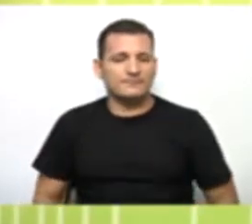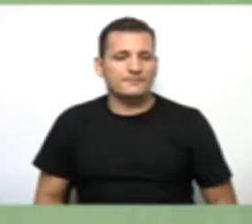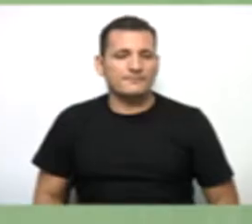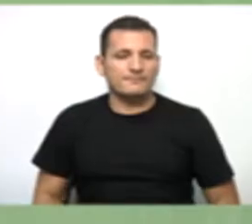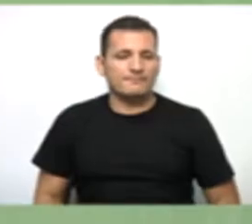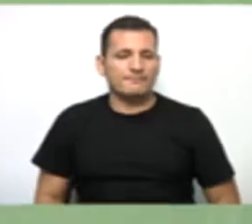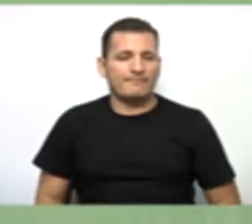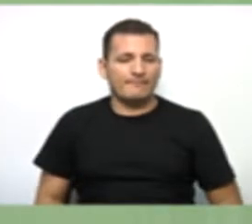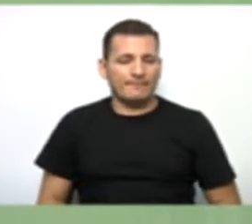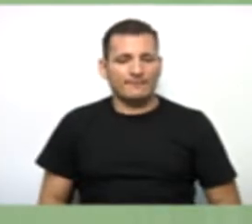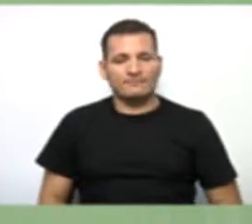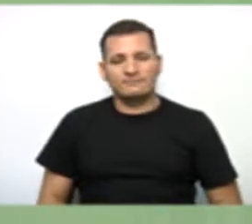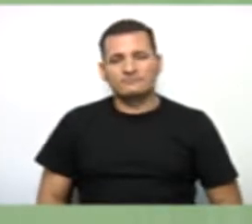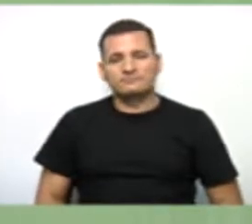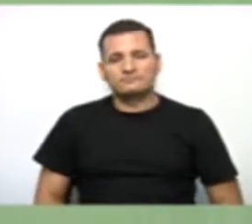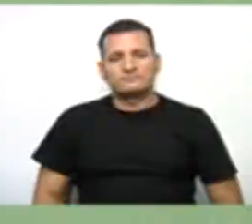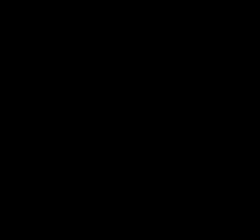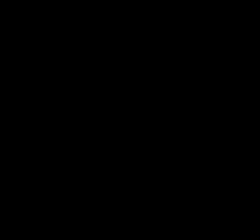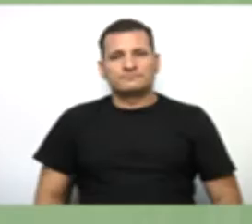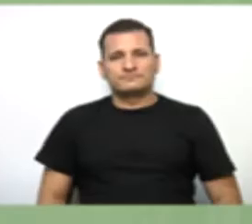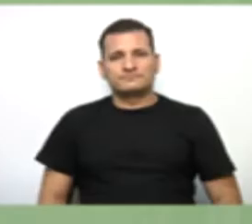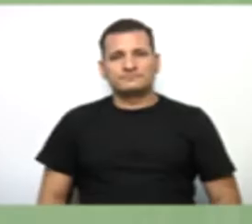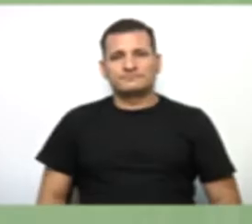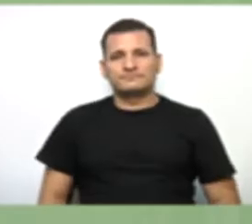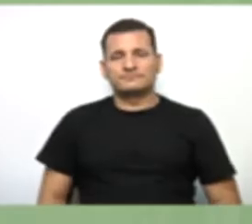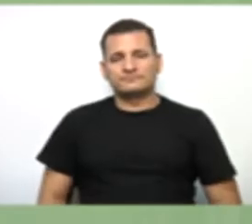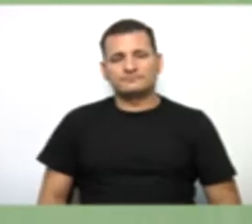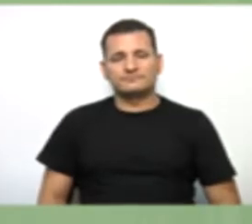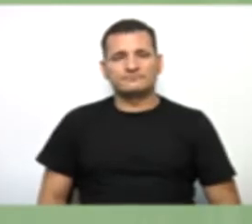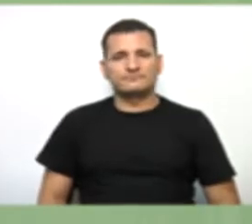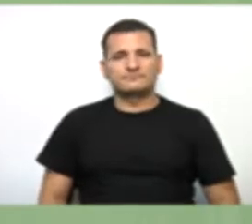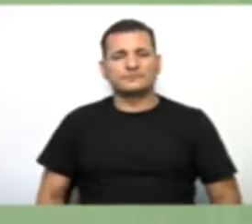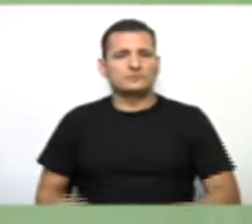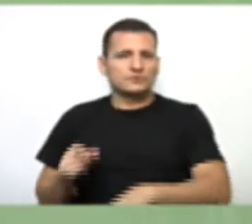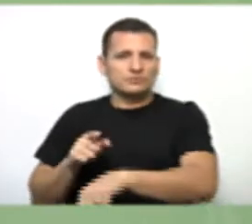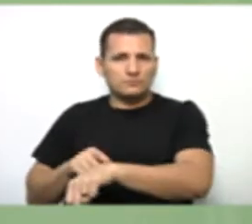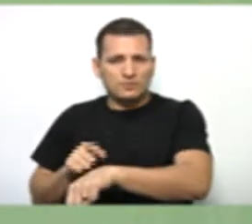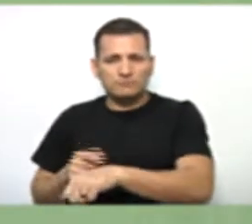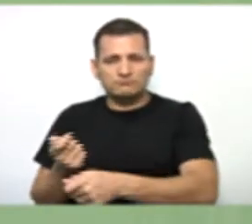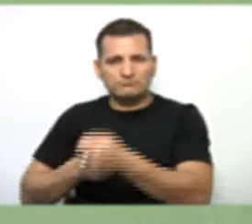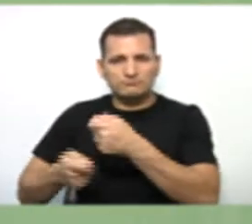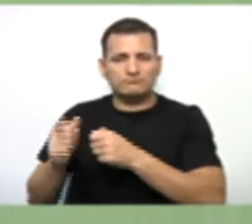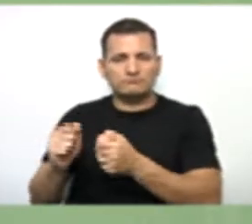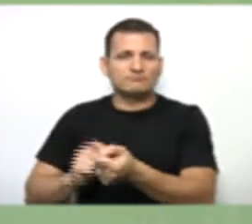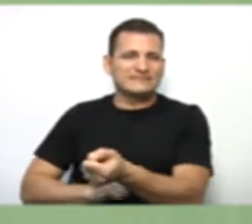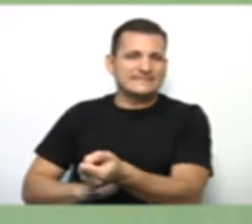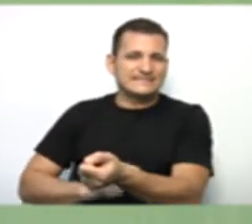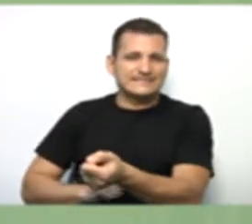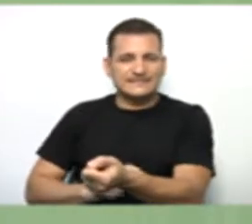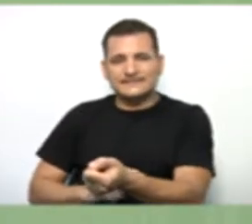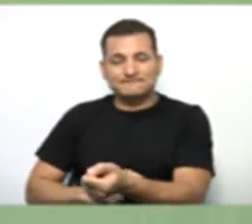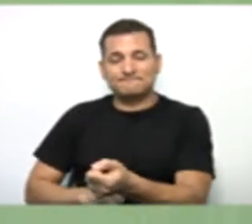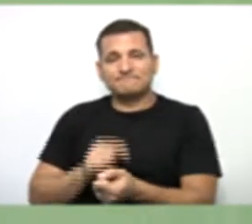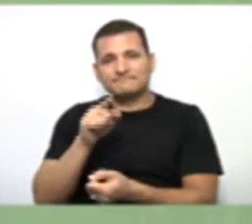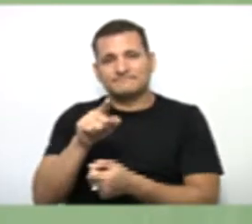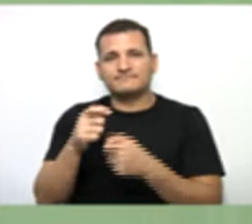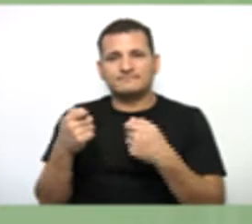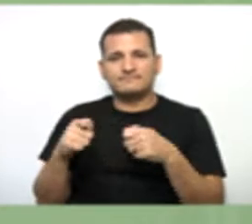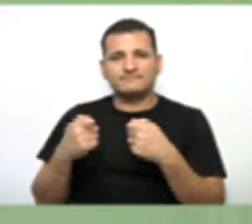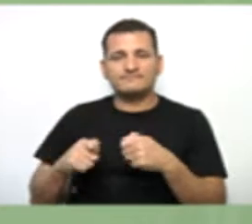lá. Este momento pode ser tenso ou ameno e você